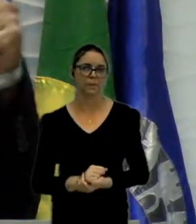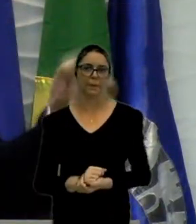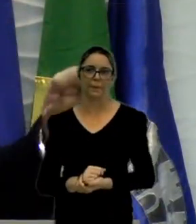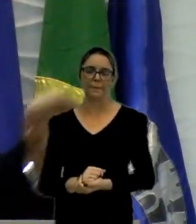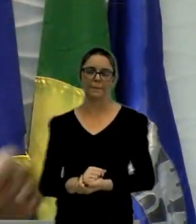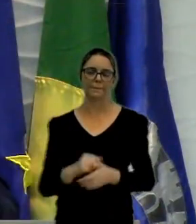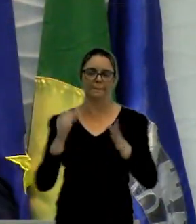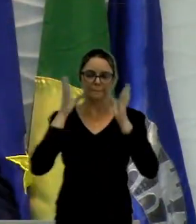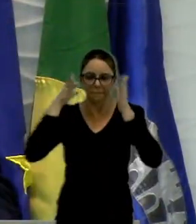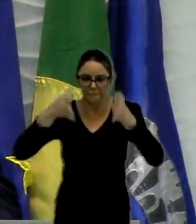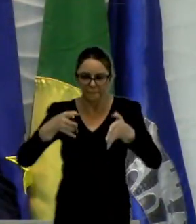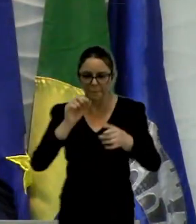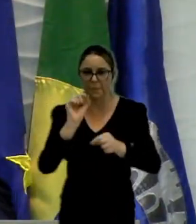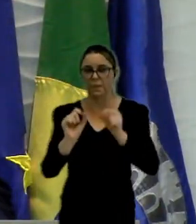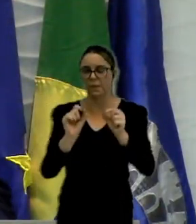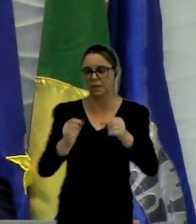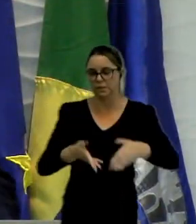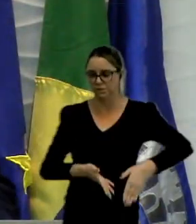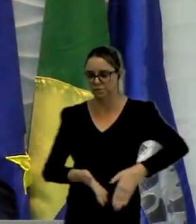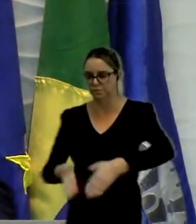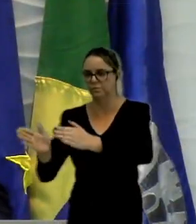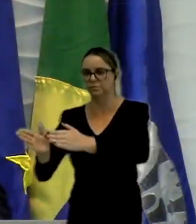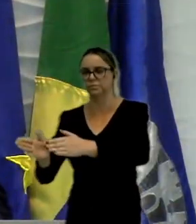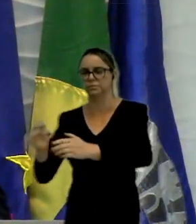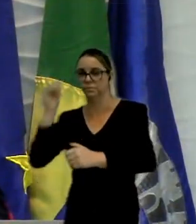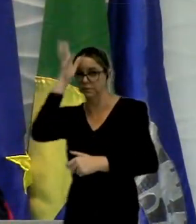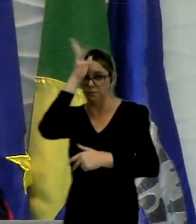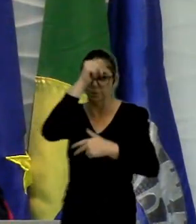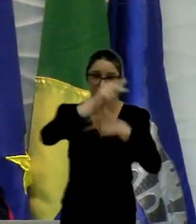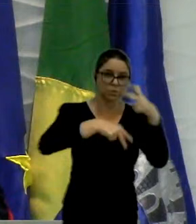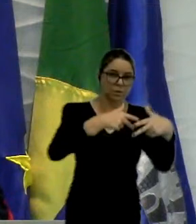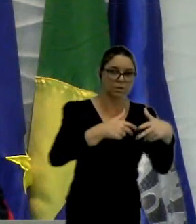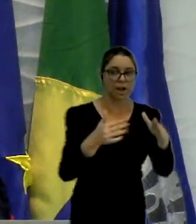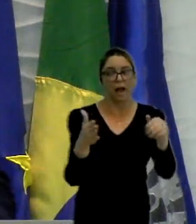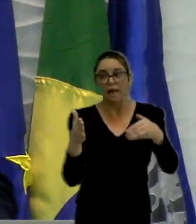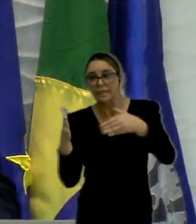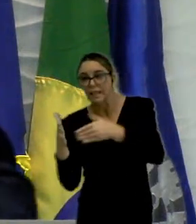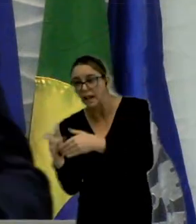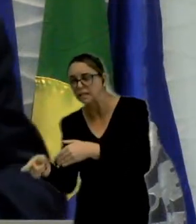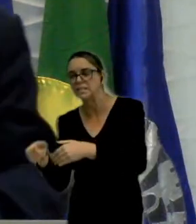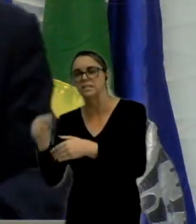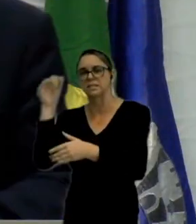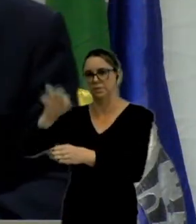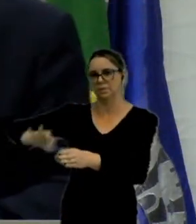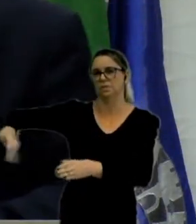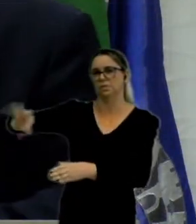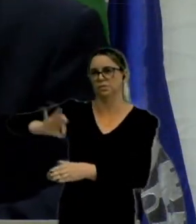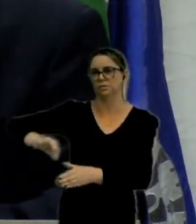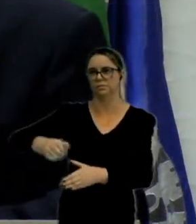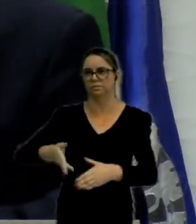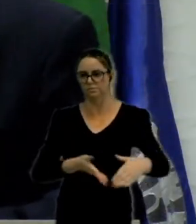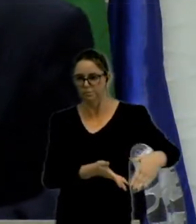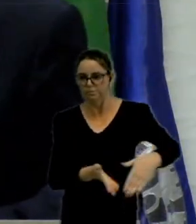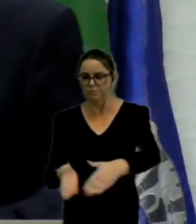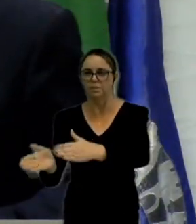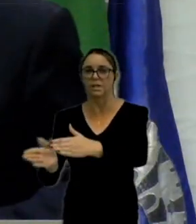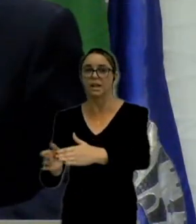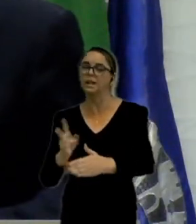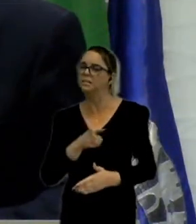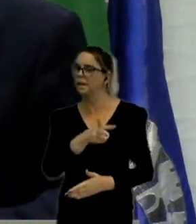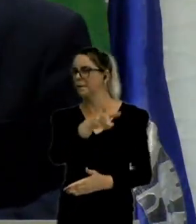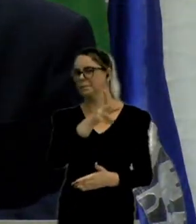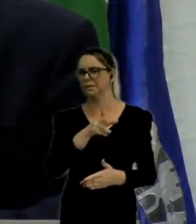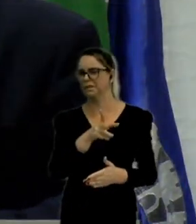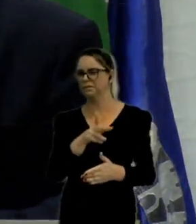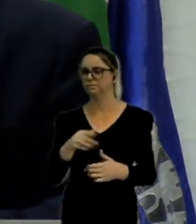vai ser essa estrada de São Bento I na Vila do Espírito Santo. É uma estrada de muito movimento. Padre, essa estrada,